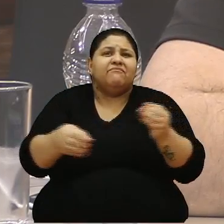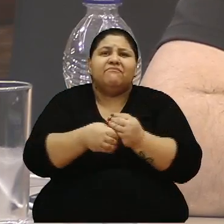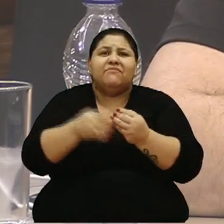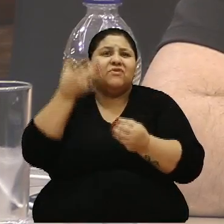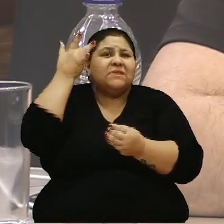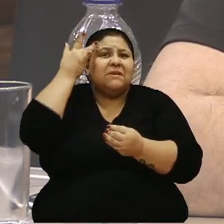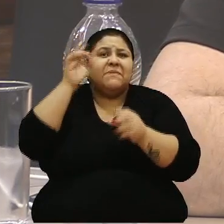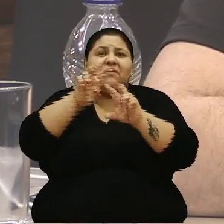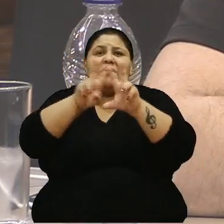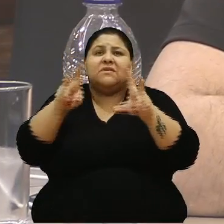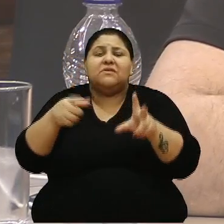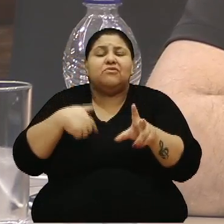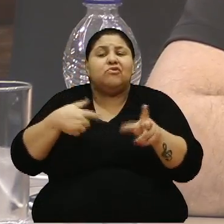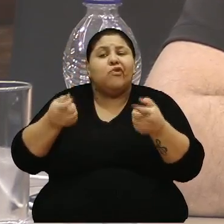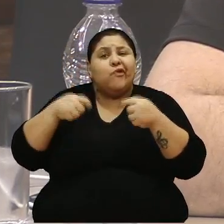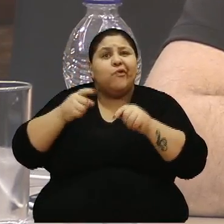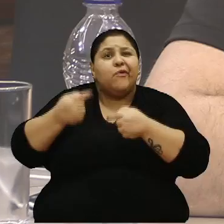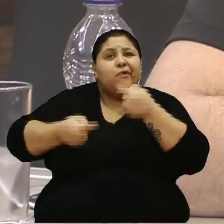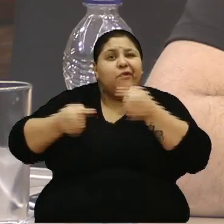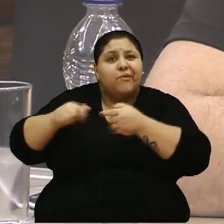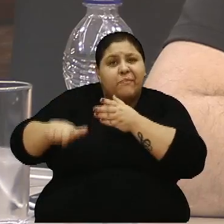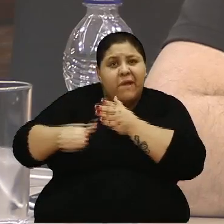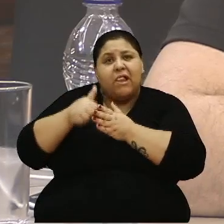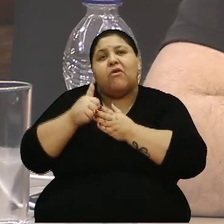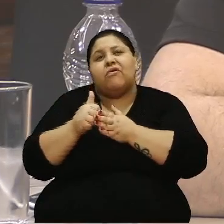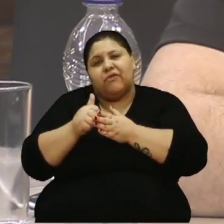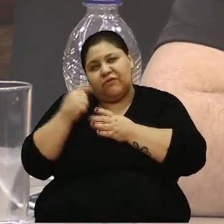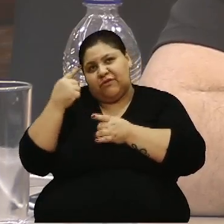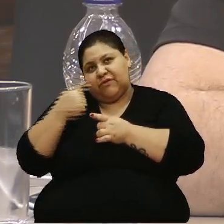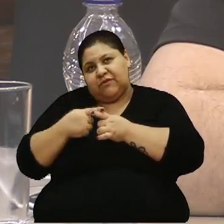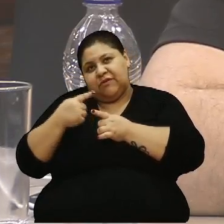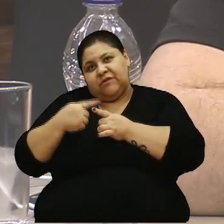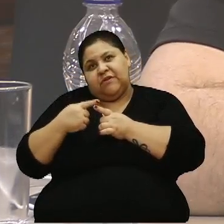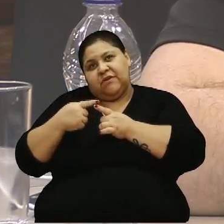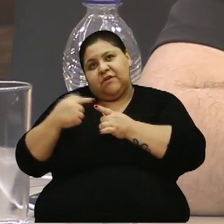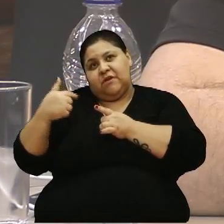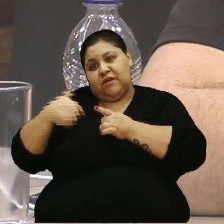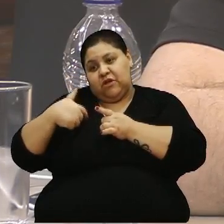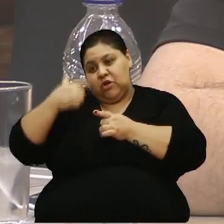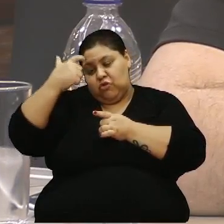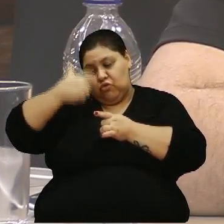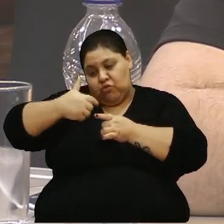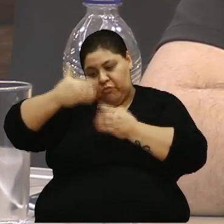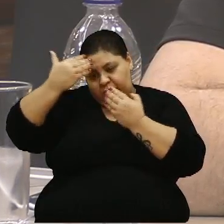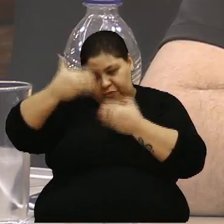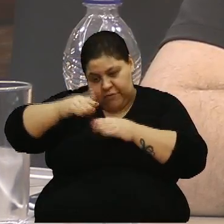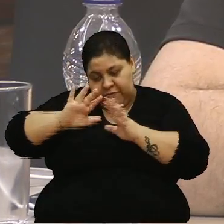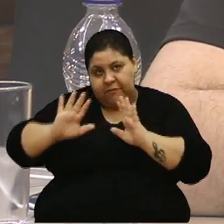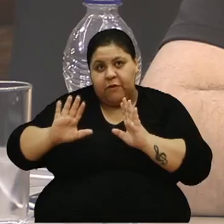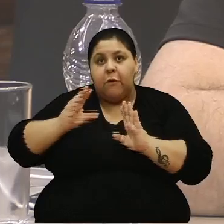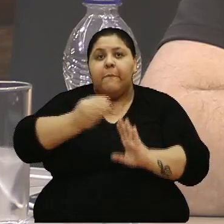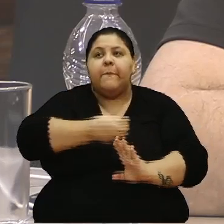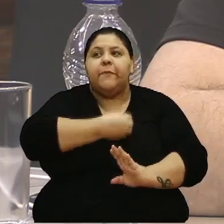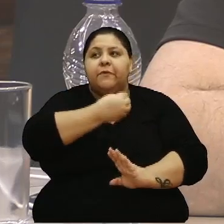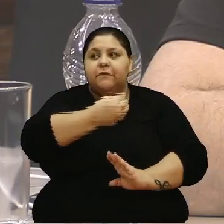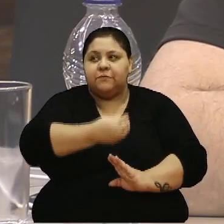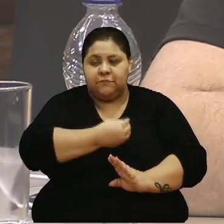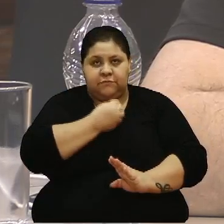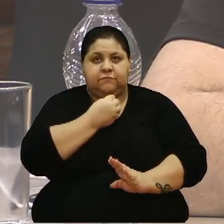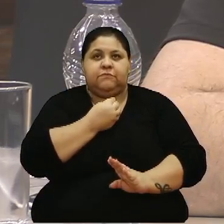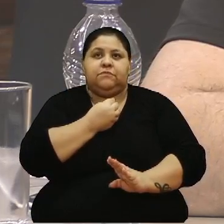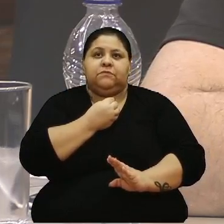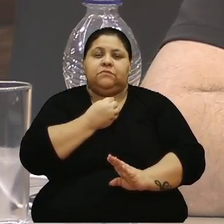assunto. Então, nós precisamos discutir melhor, porque a consciência ambiental, e eu sou prova disso, eu sou prova viva